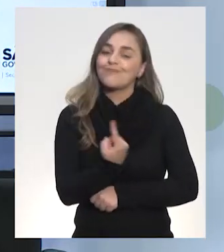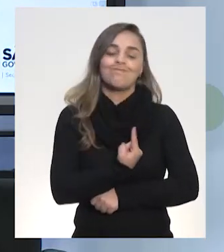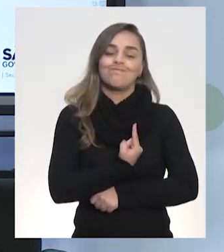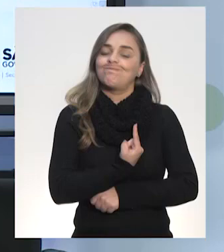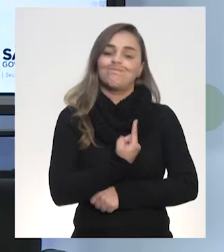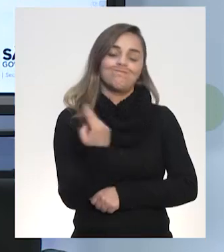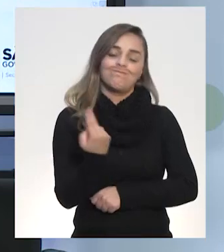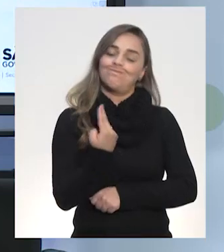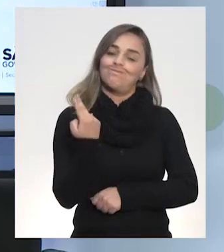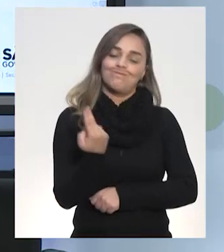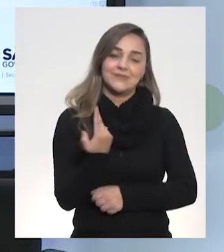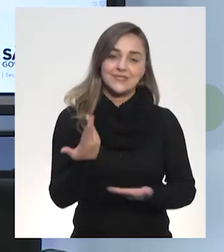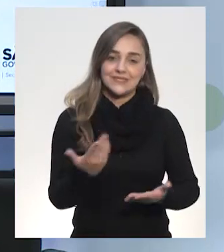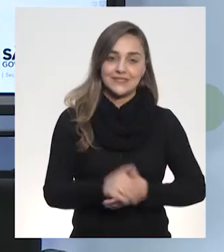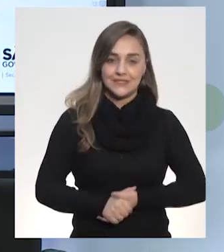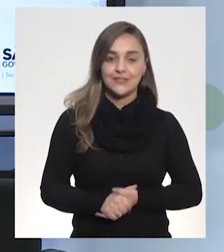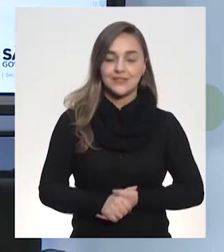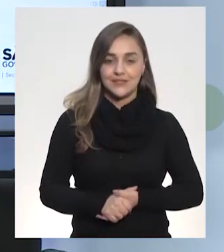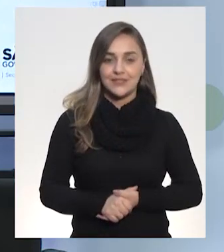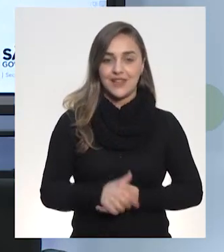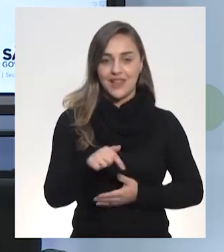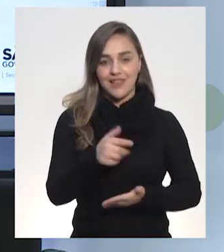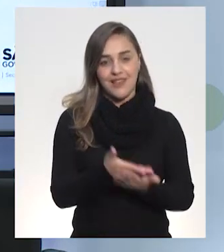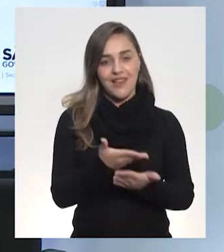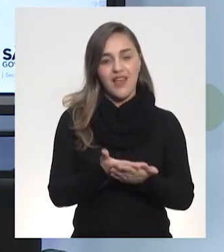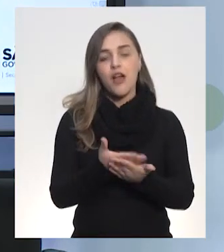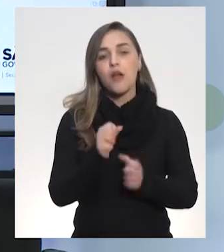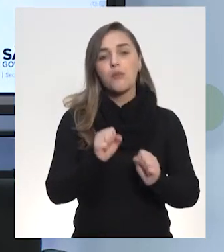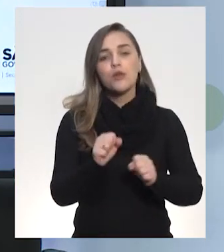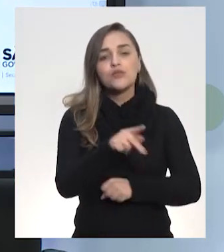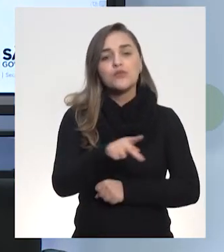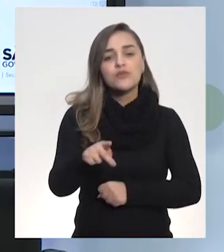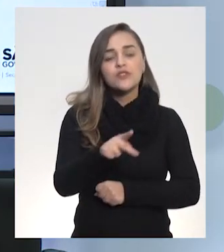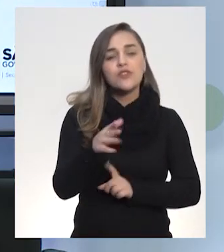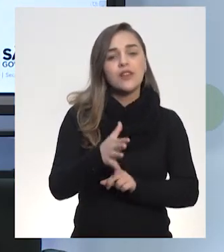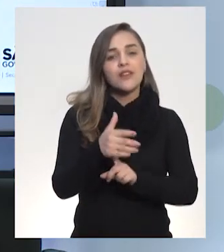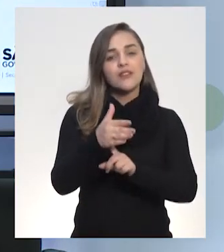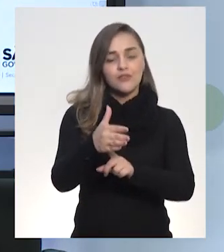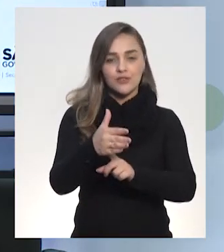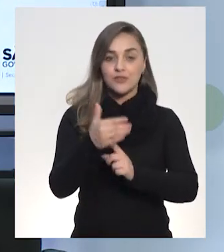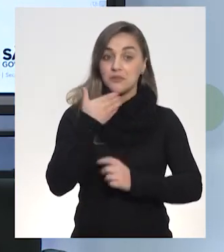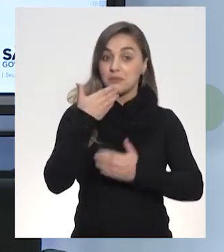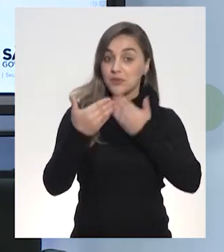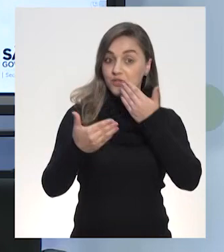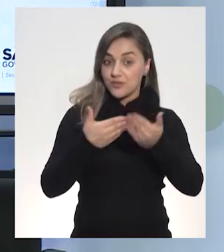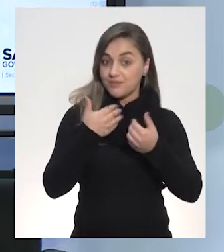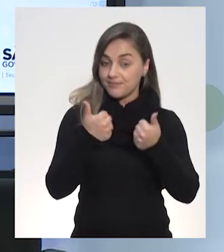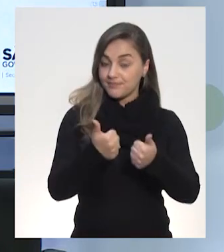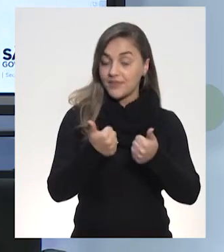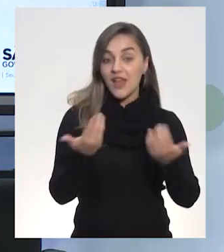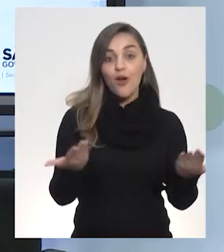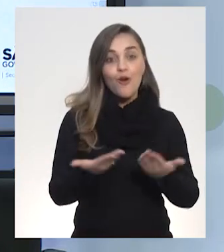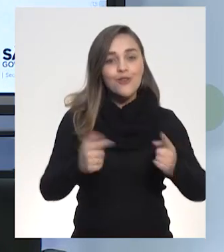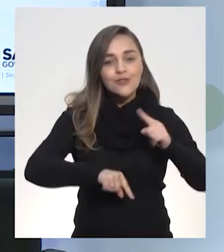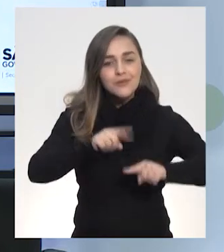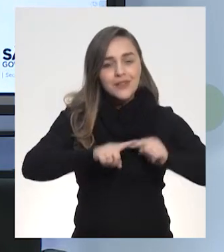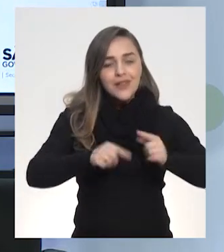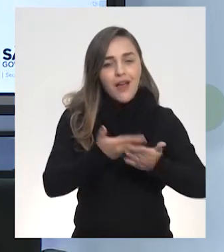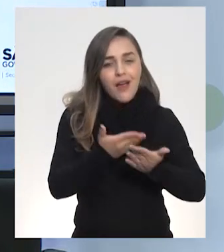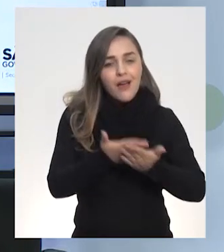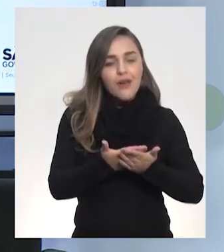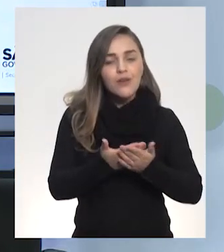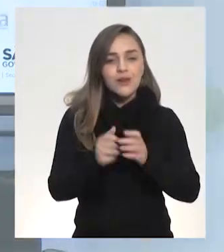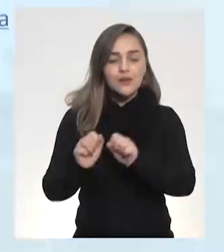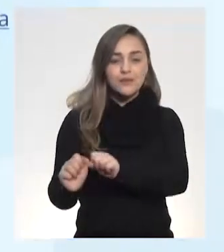aqui nessa aula, né? Mas aí a gente pode ver aí com o professor de tecnologia. Vamos falar então agora dos materiais da aula de hoje, vocês aí têm na tela.